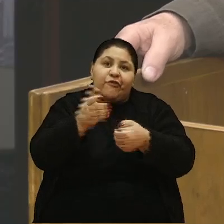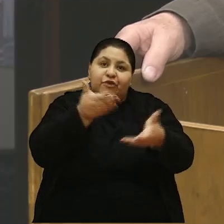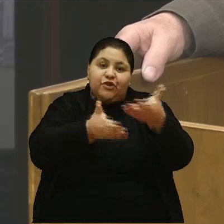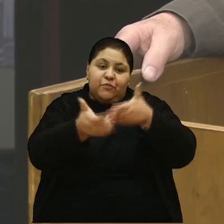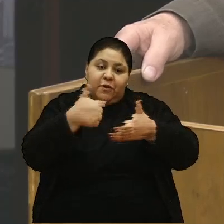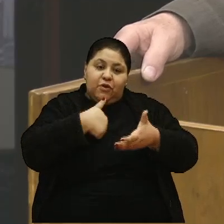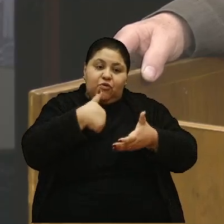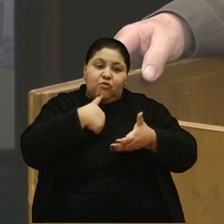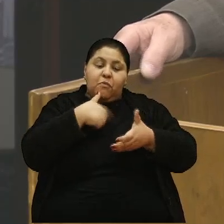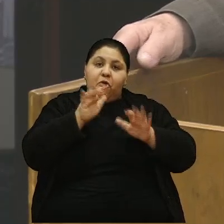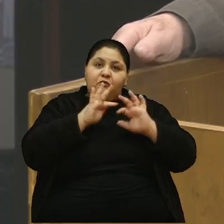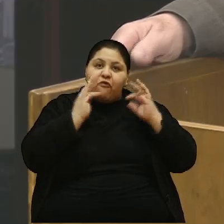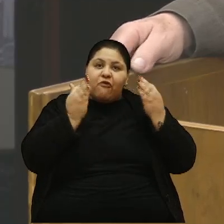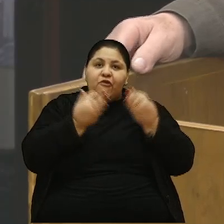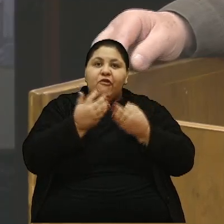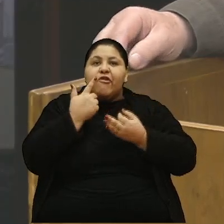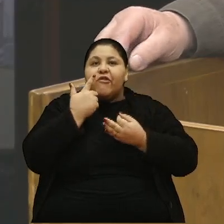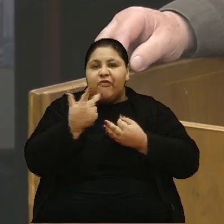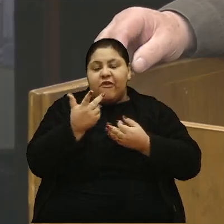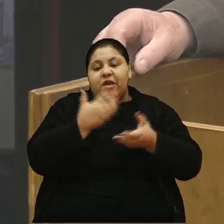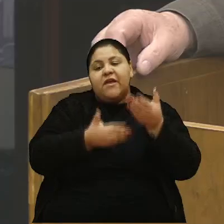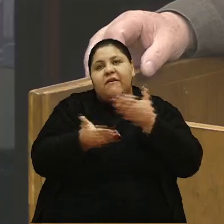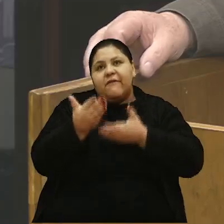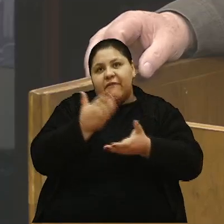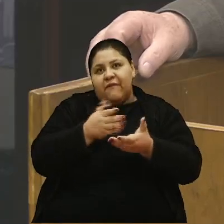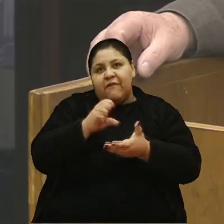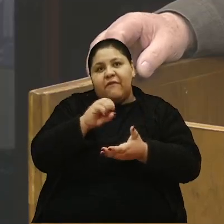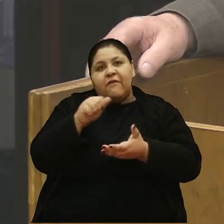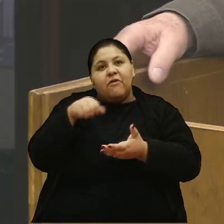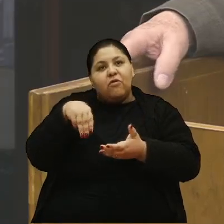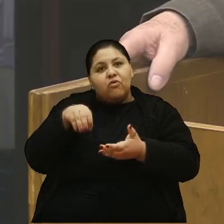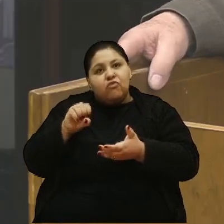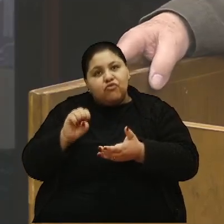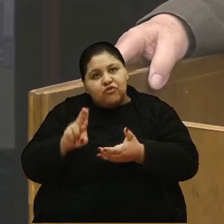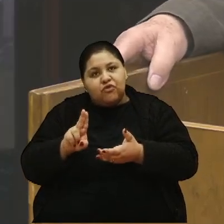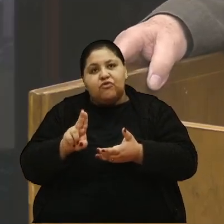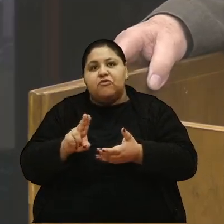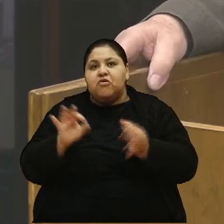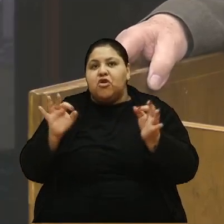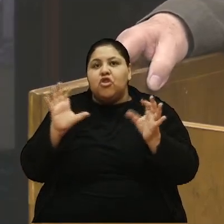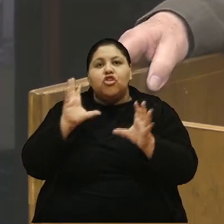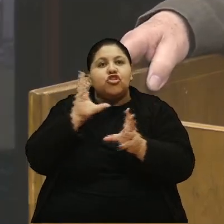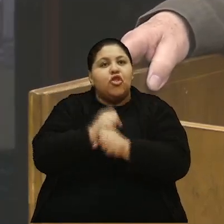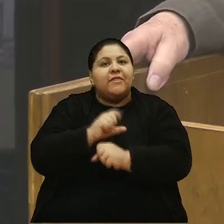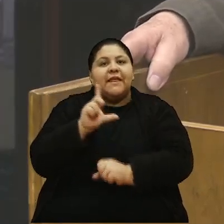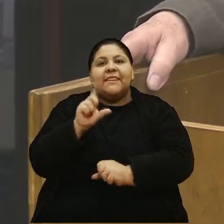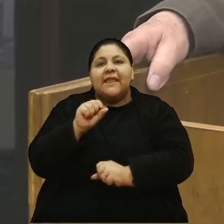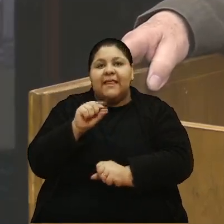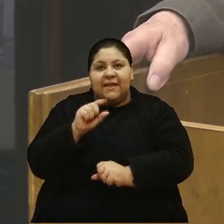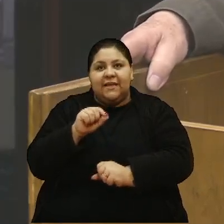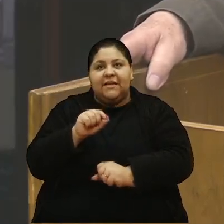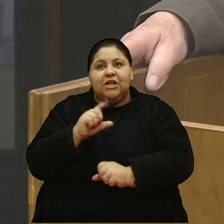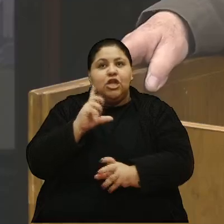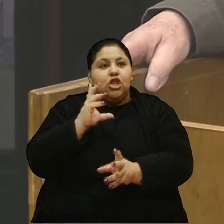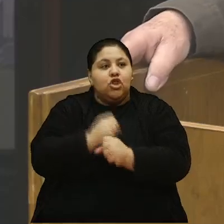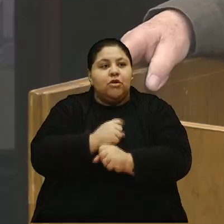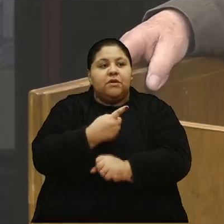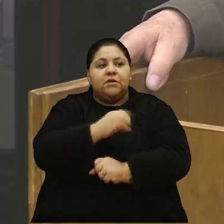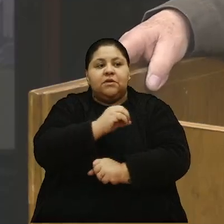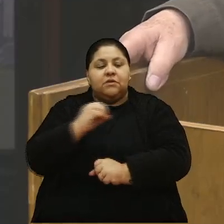atendimento, e dizer que o atendimento do SAMU foi nota 10, nota 100.